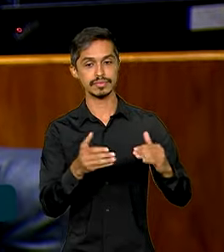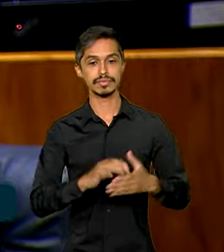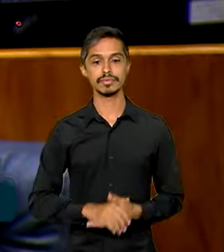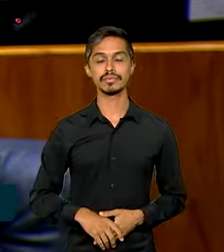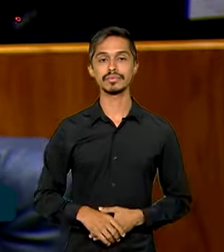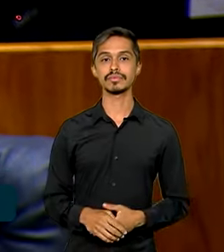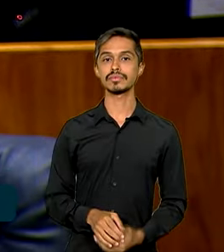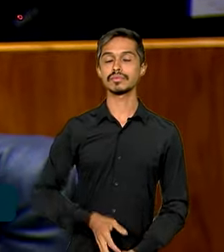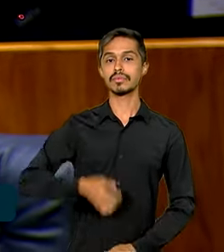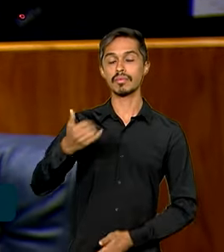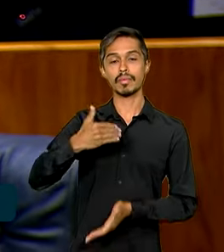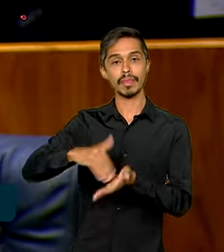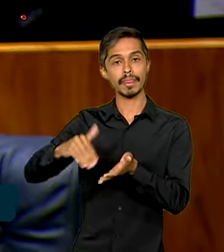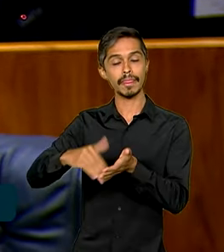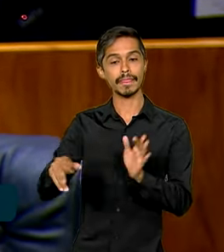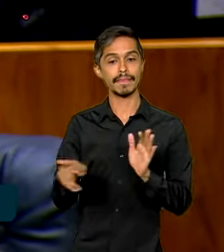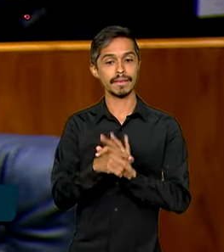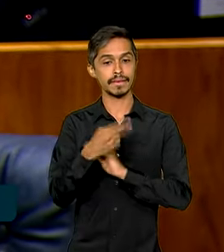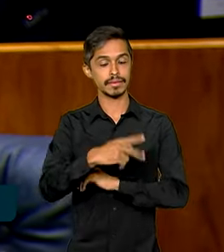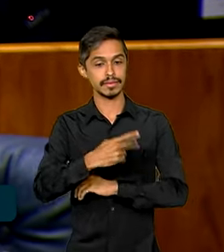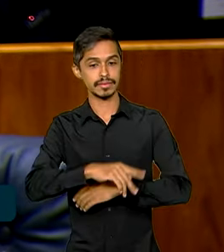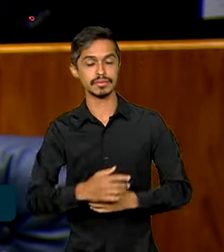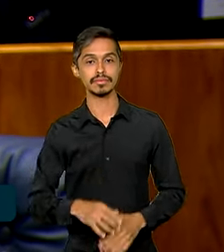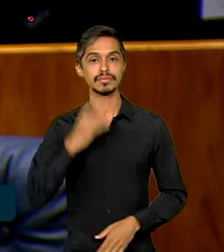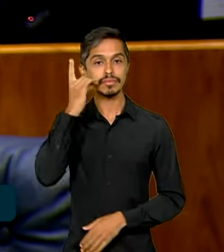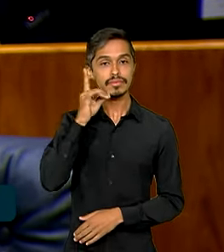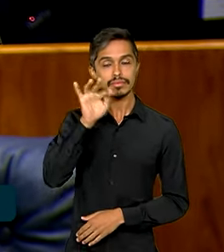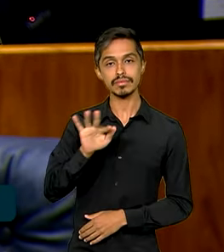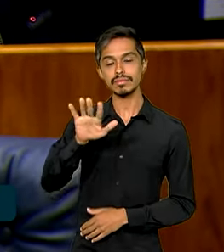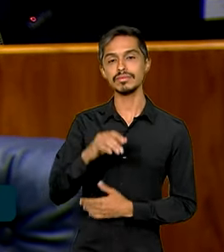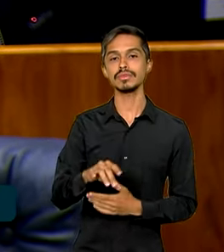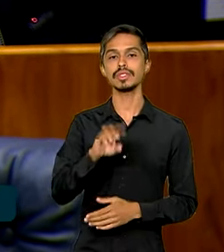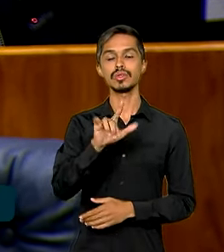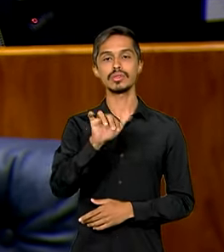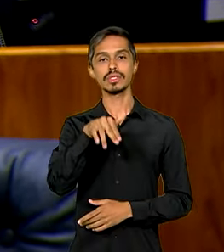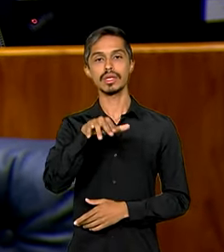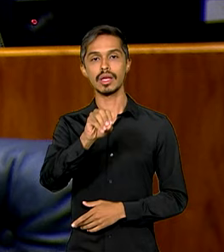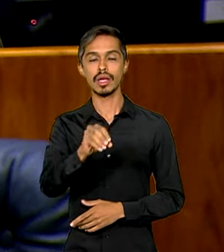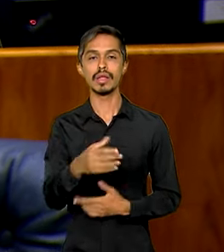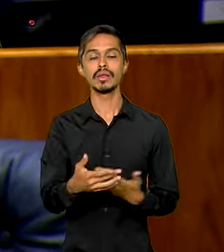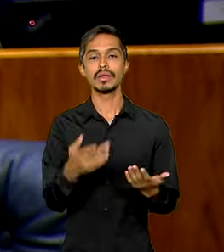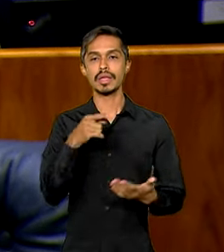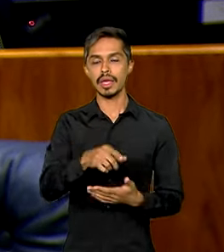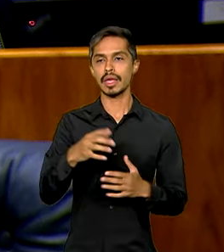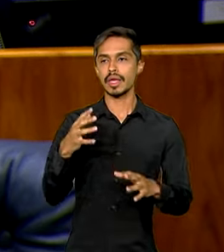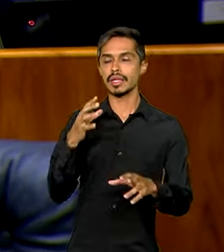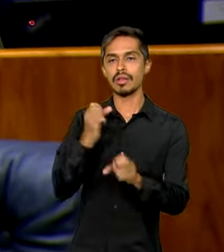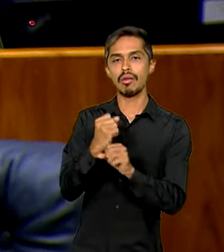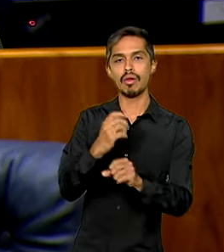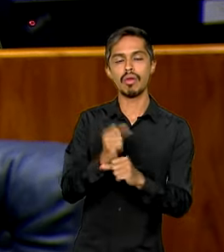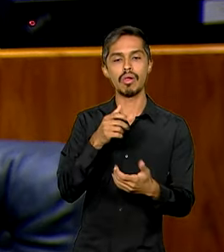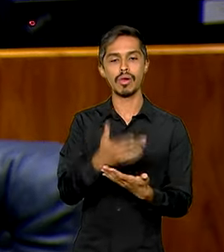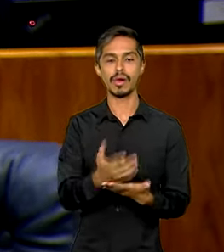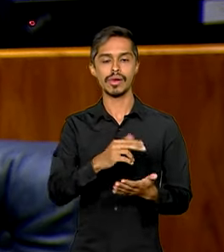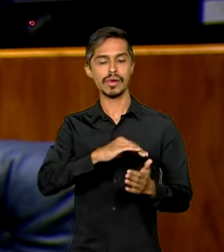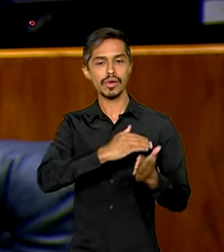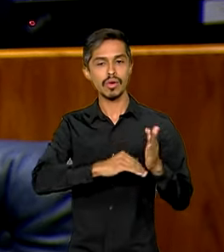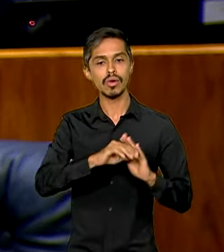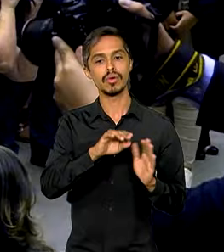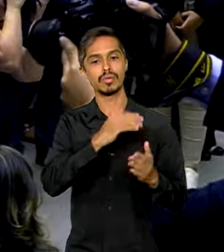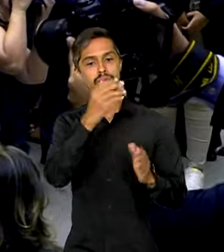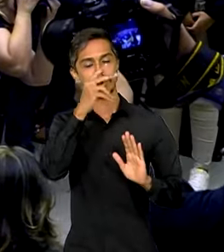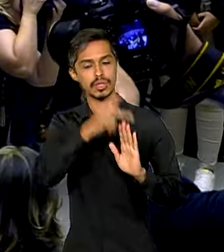lida pelo primeiro secretário da mesa o deputado federal Luciano bivar fez um balanço sobre os projetos aprovados Nas duas